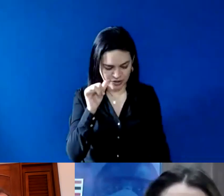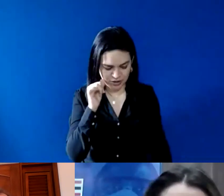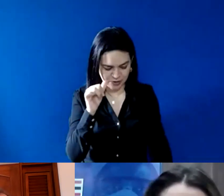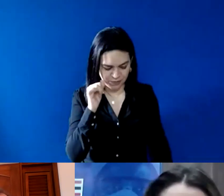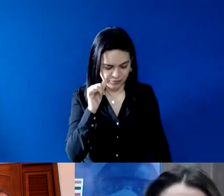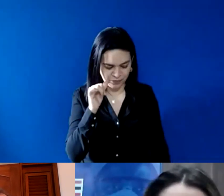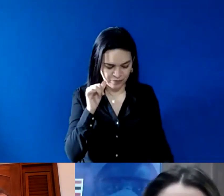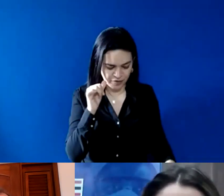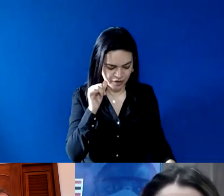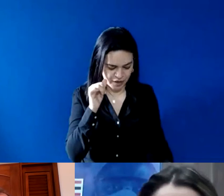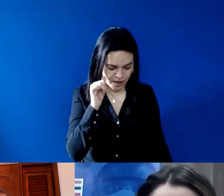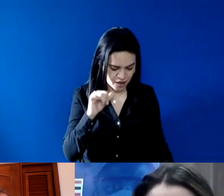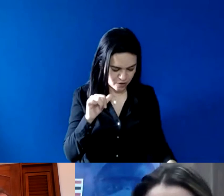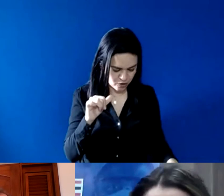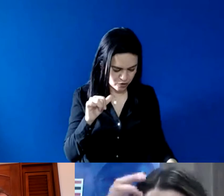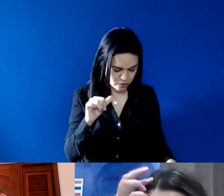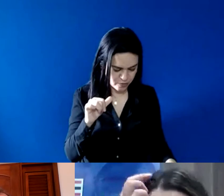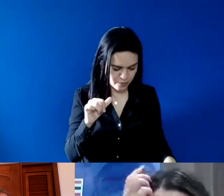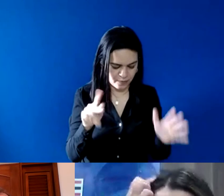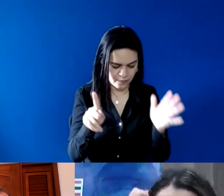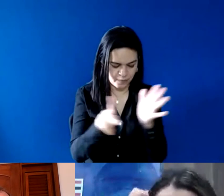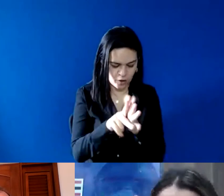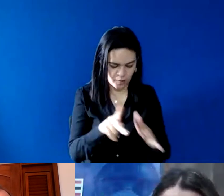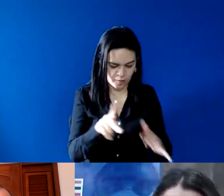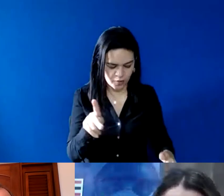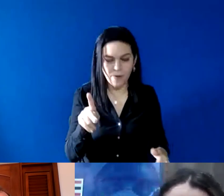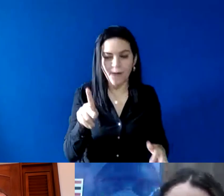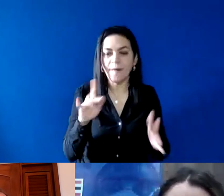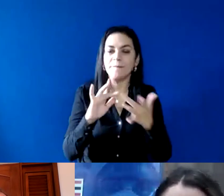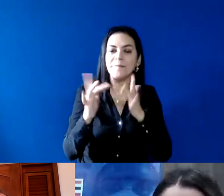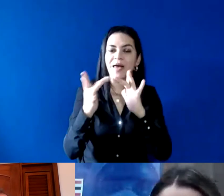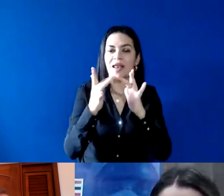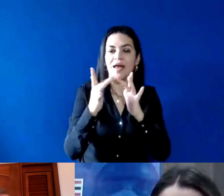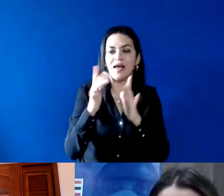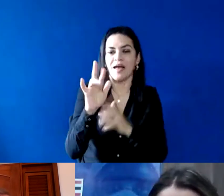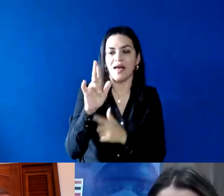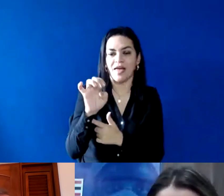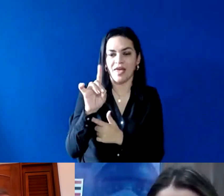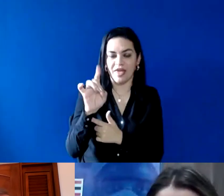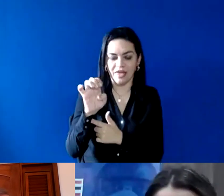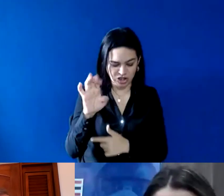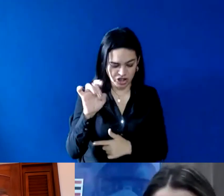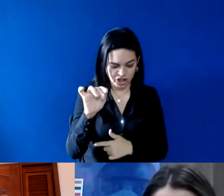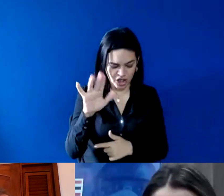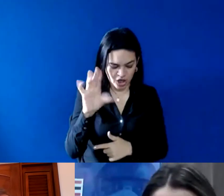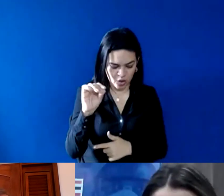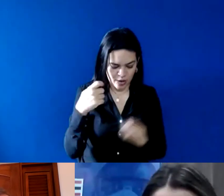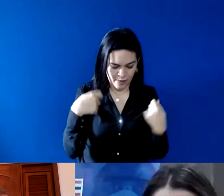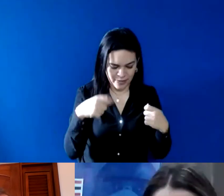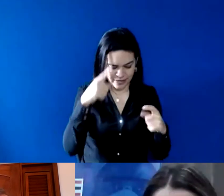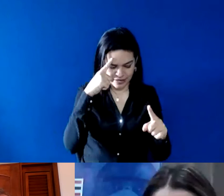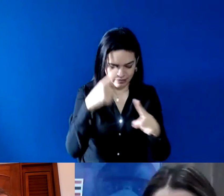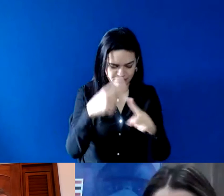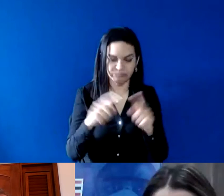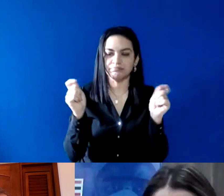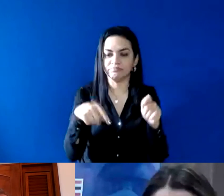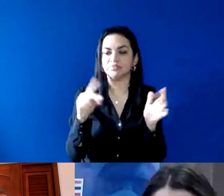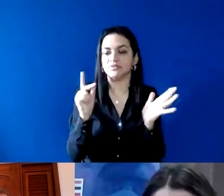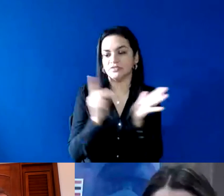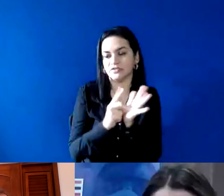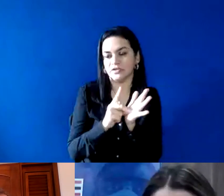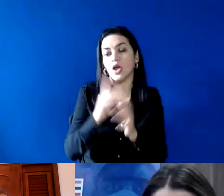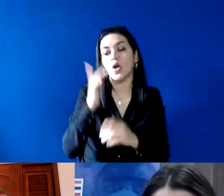impresso aí pela Rede Cegonha, ela precisa, de fato, ainda ser potencializado. Eu acho